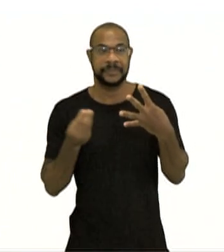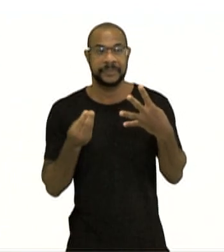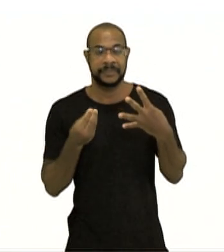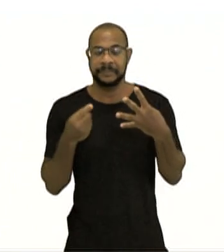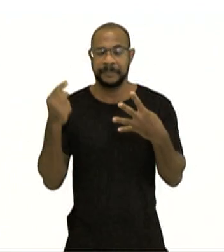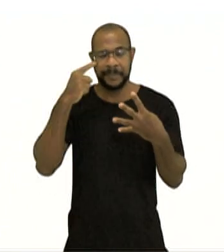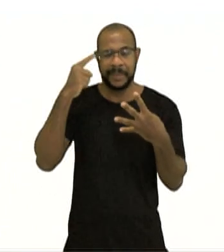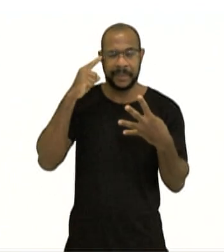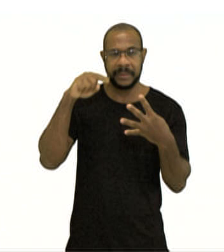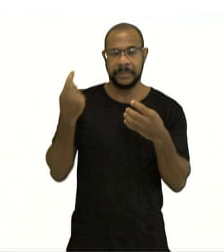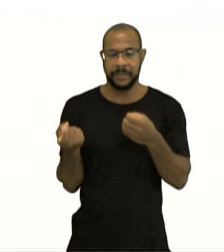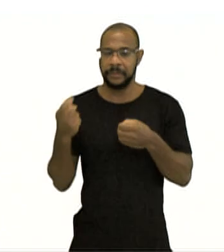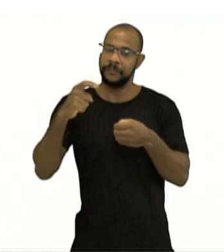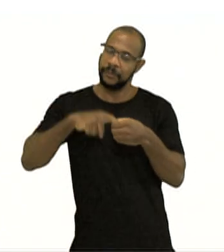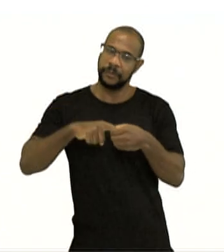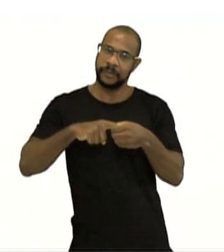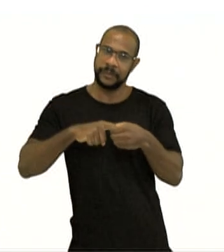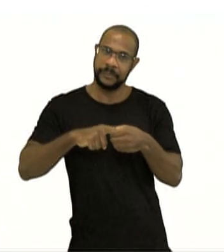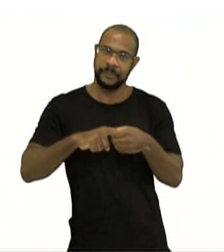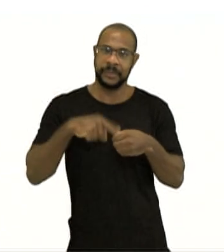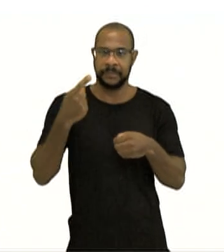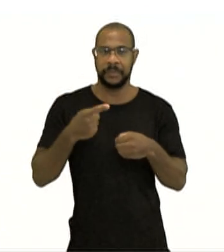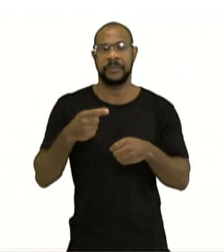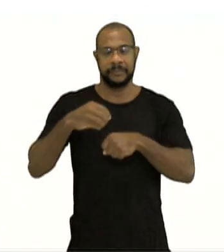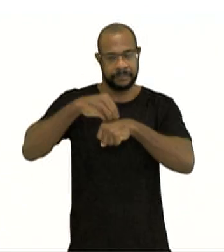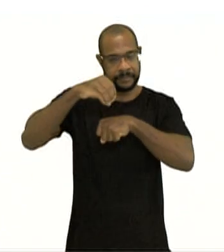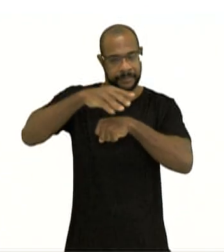uma pensadinha que eu volto a seguir para comentar.